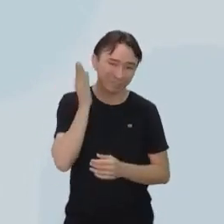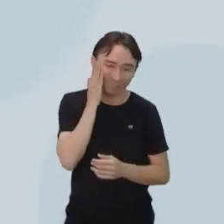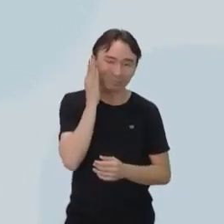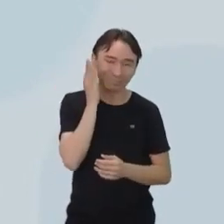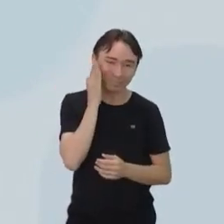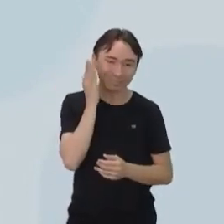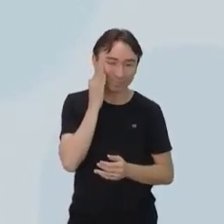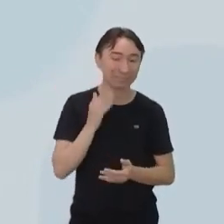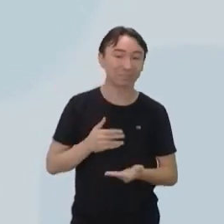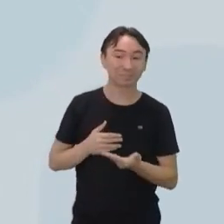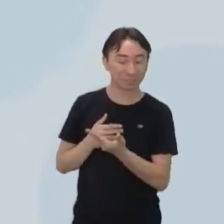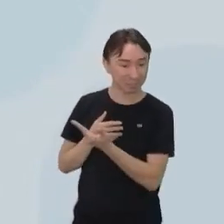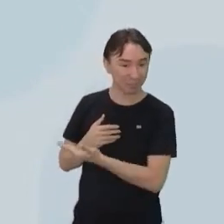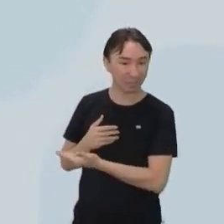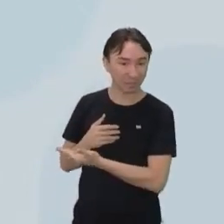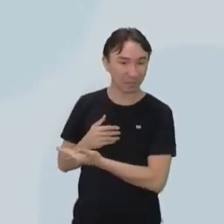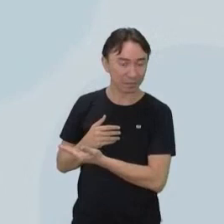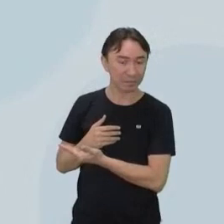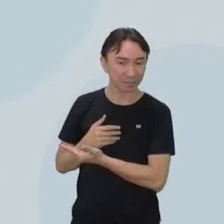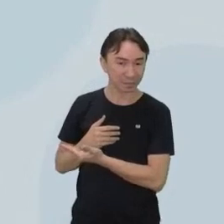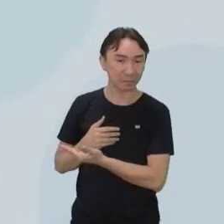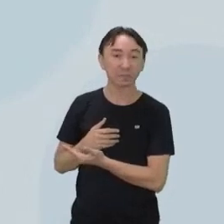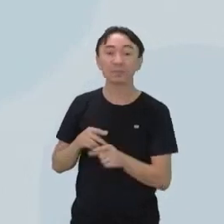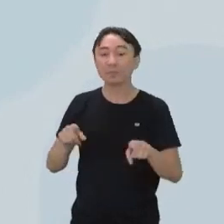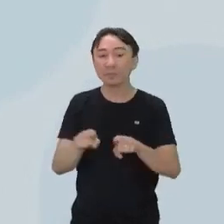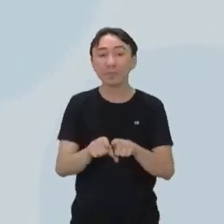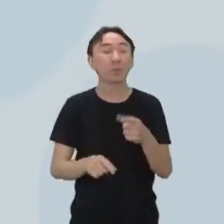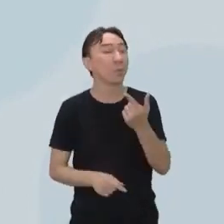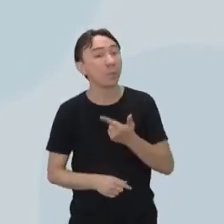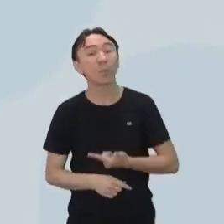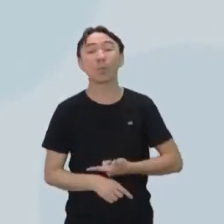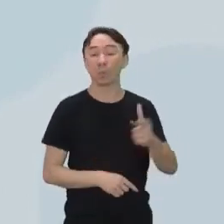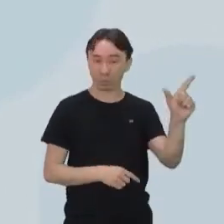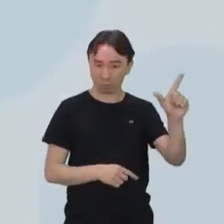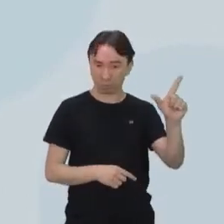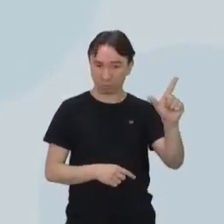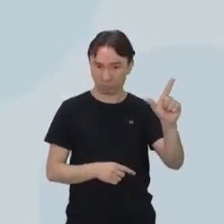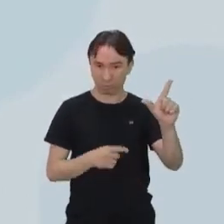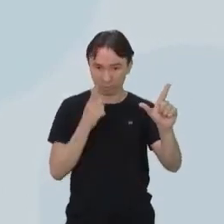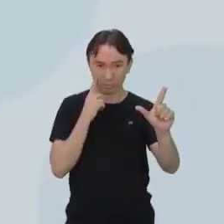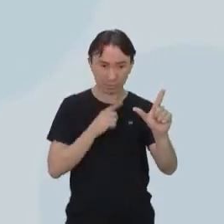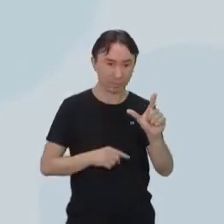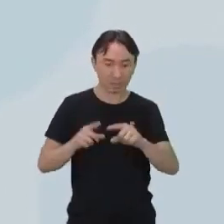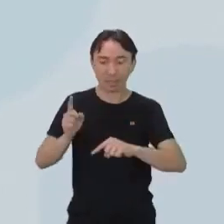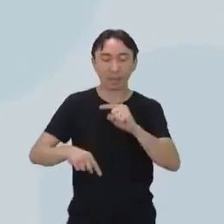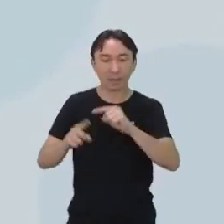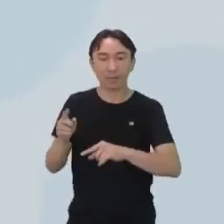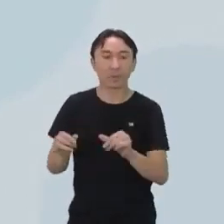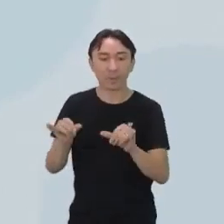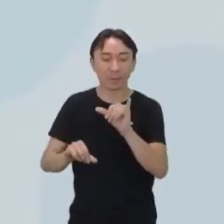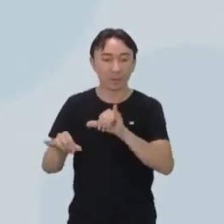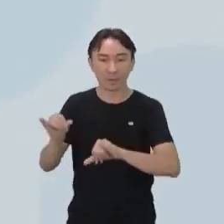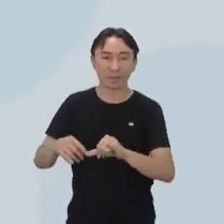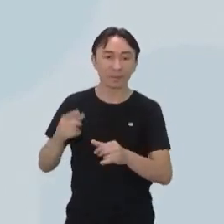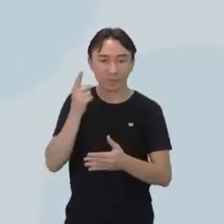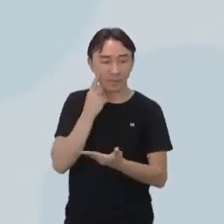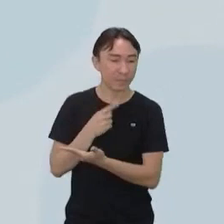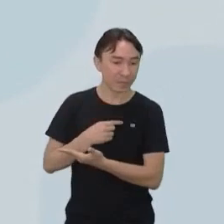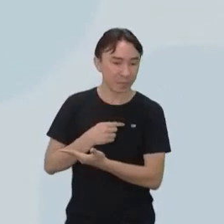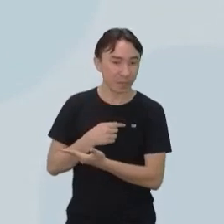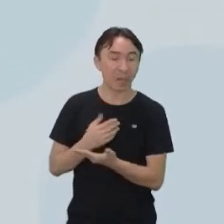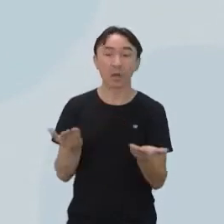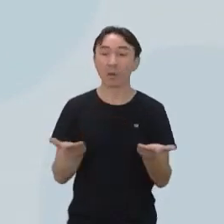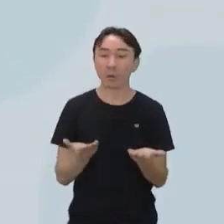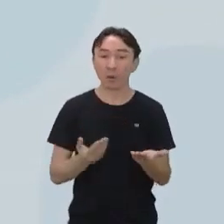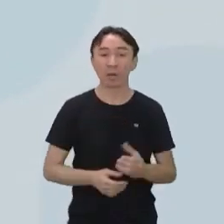olhando então para a estrutura do outro elemento químico, que é o carbono, pode perceber aqui, professor, Oi? que nós já vamos ter